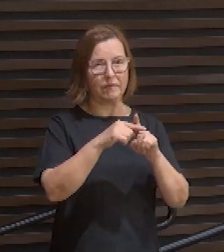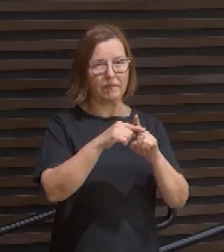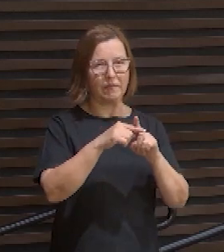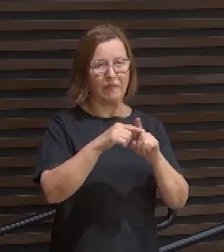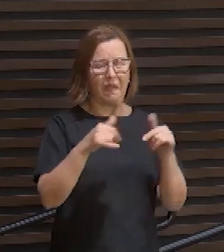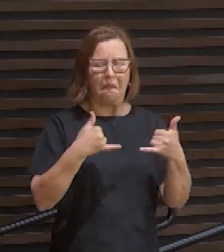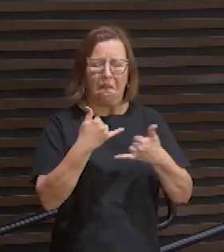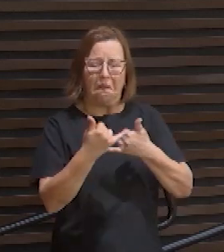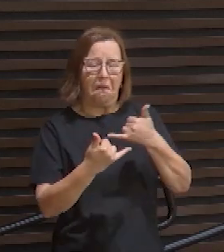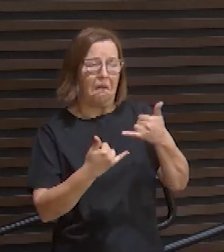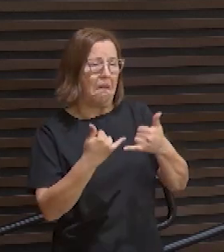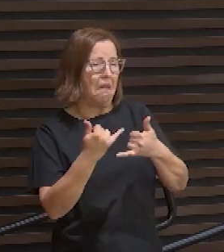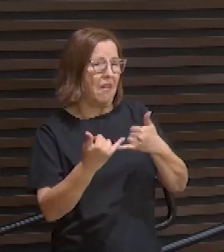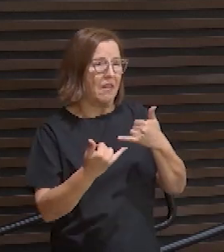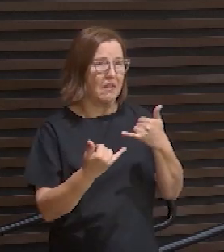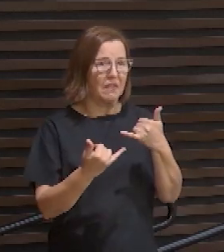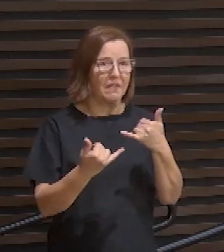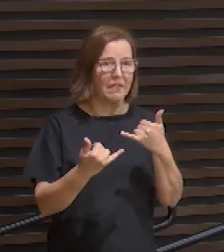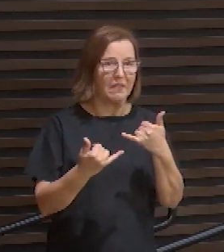entretenimento,